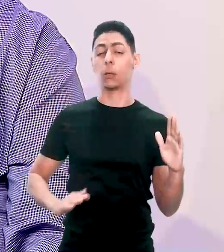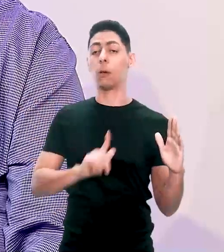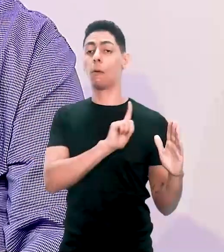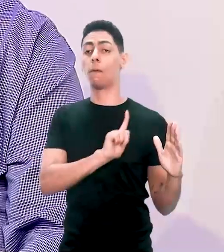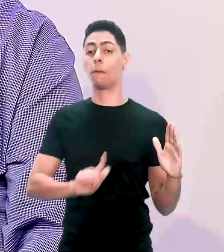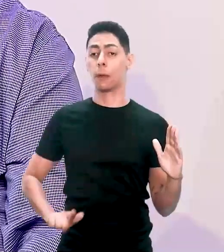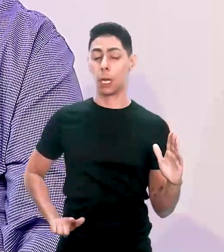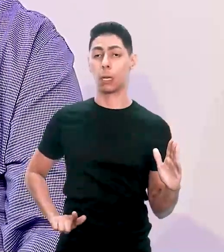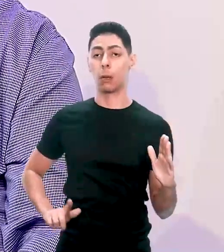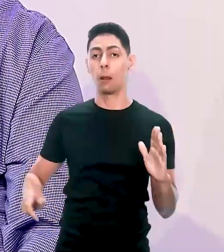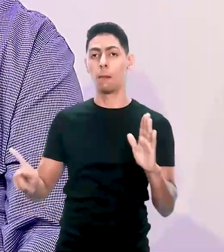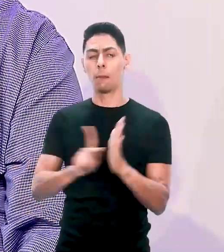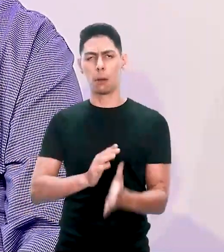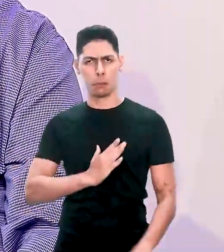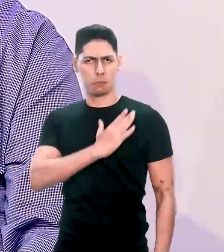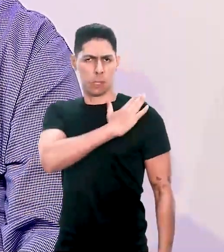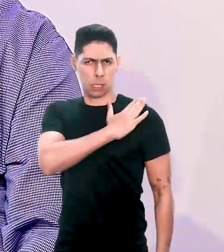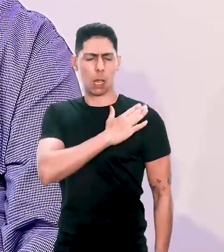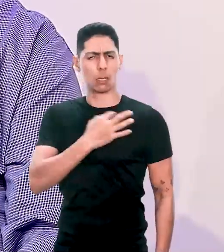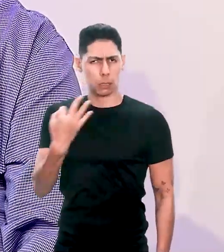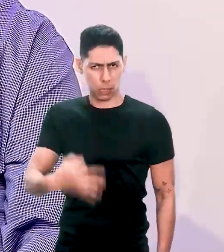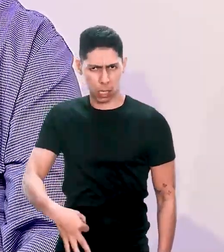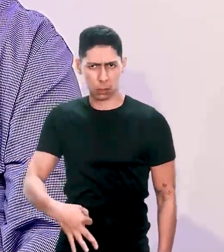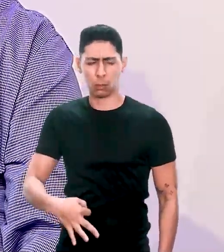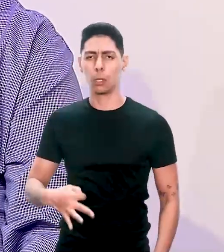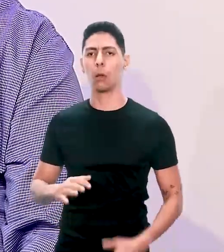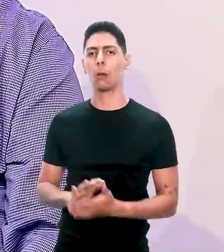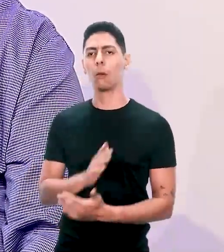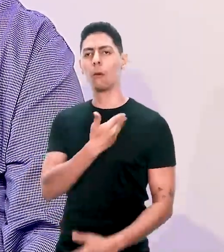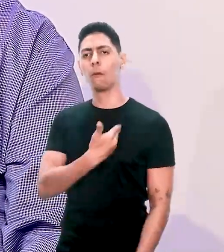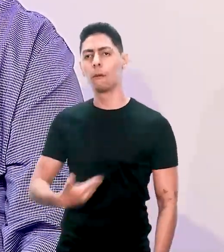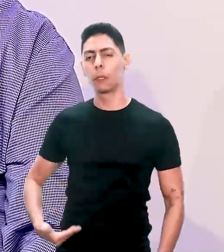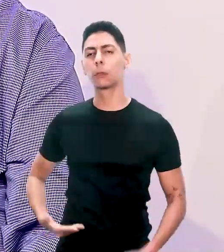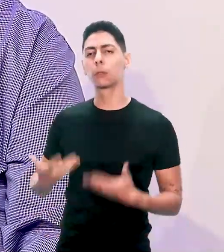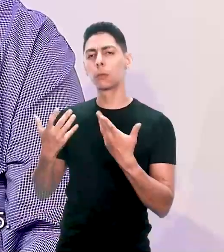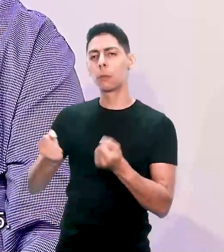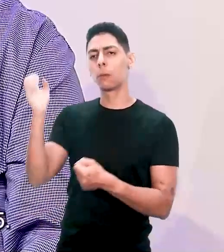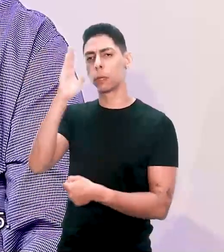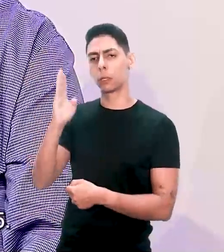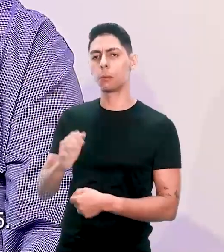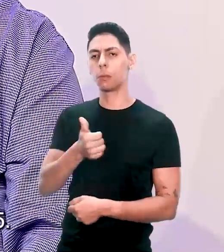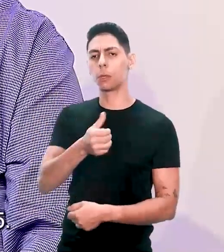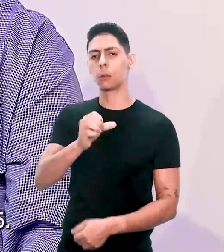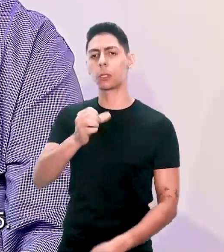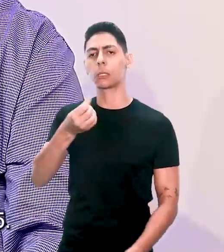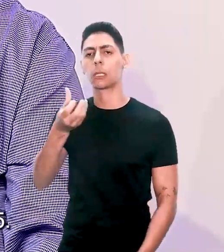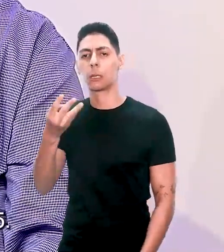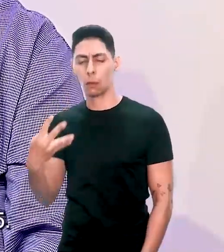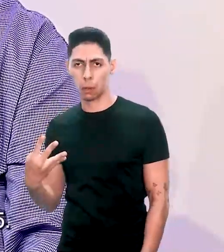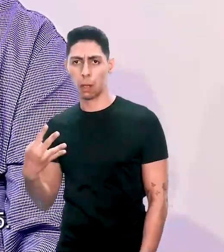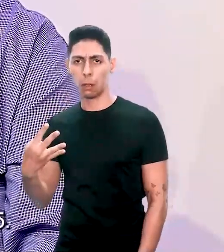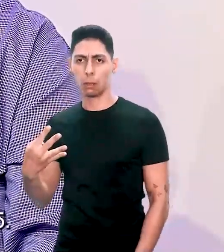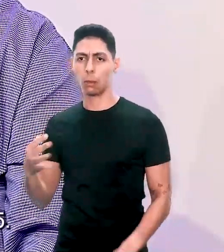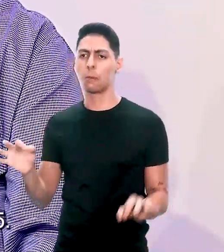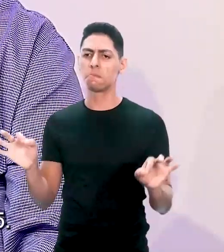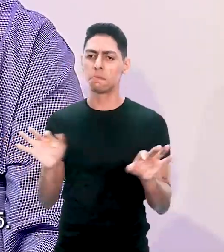pelo governo militar. O governo assumiu o Brasil em 1964 e Isso, deixou o governo